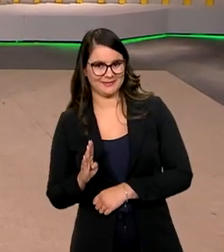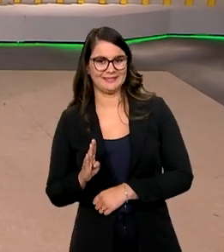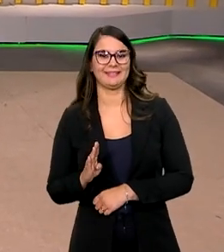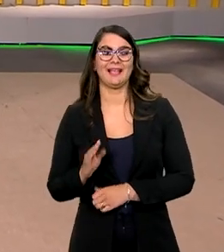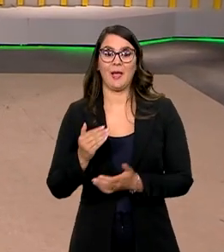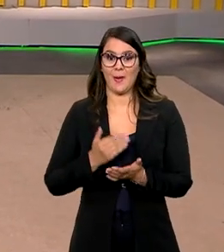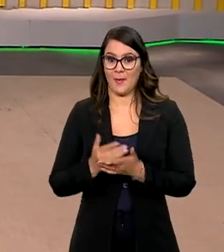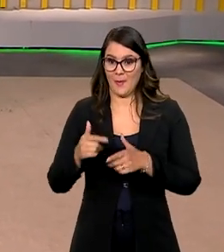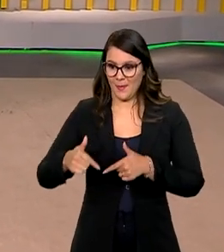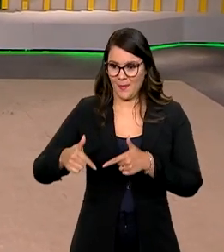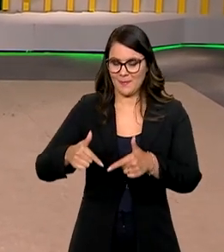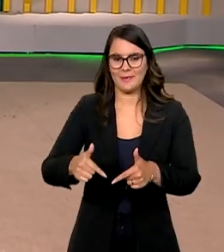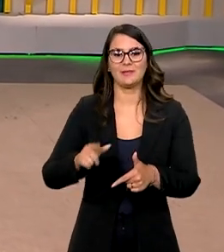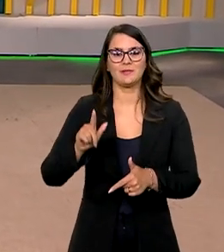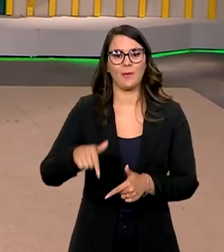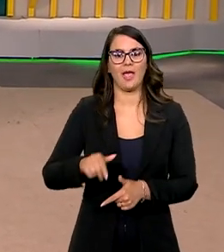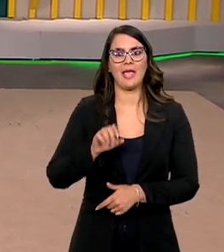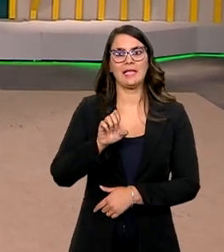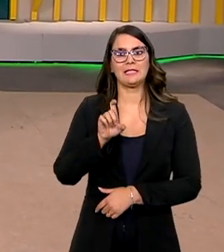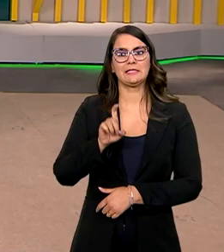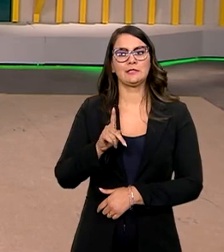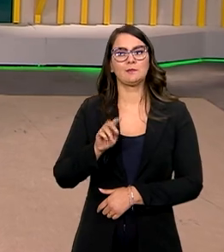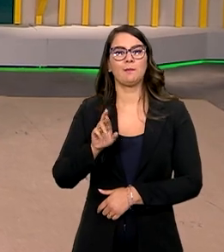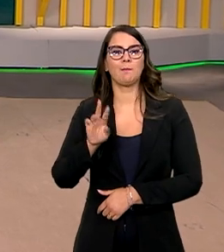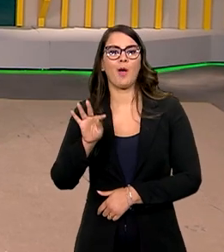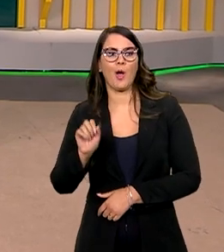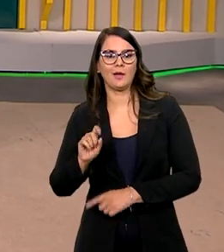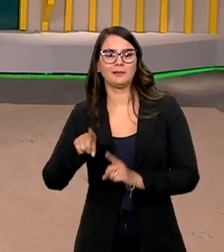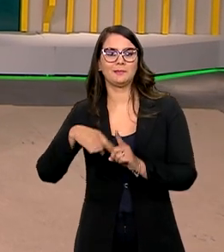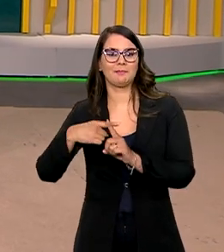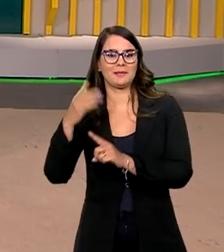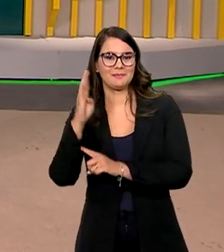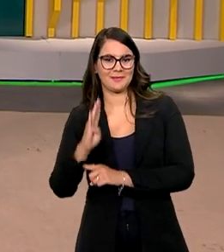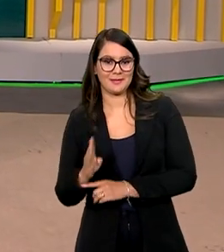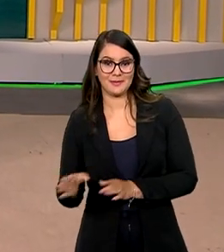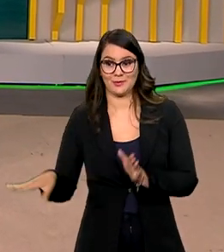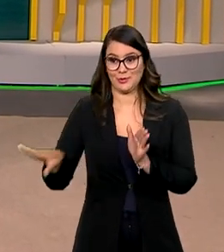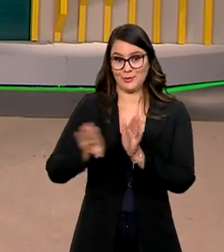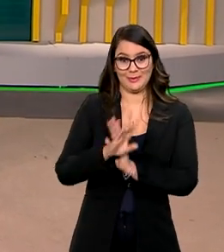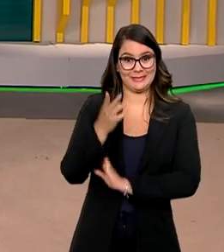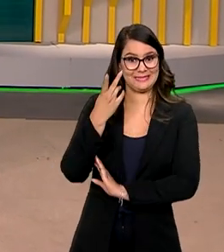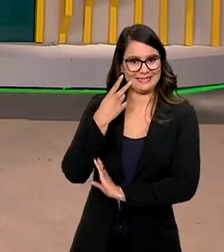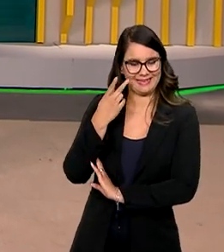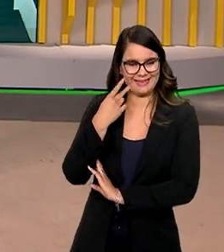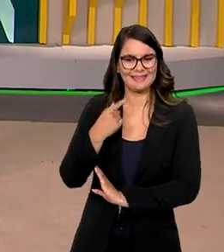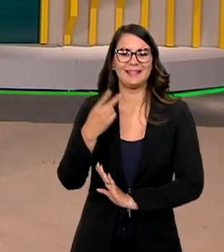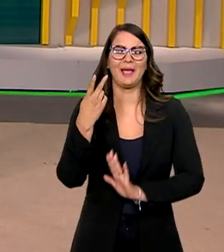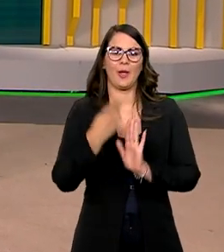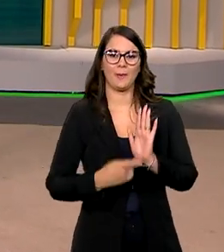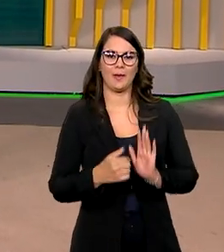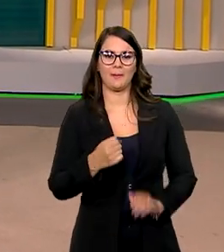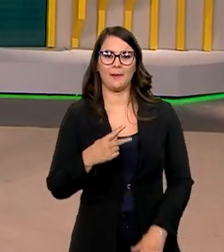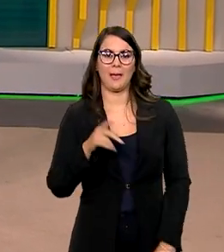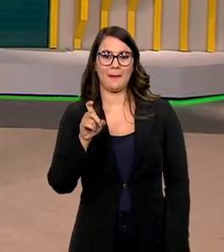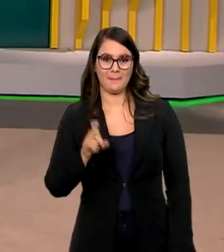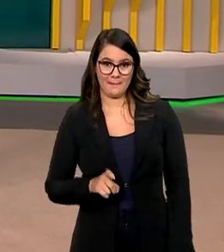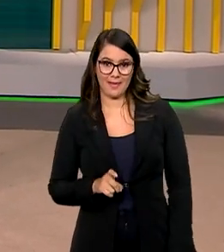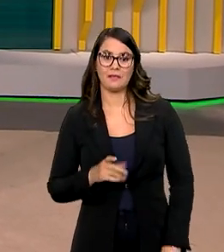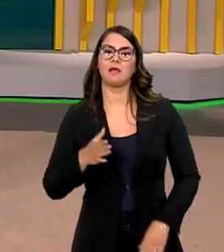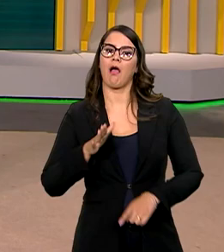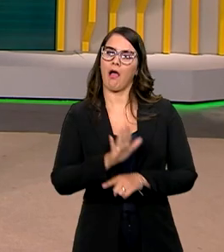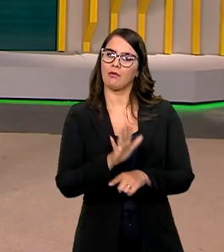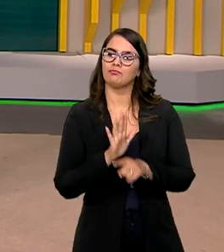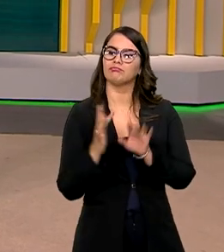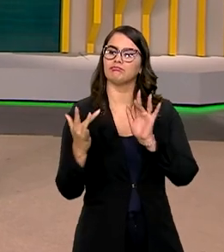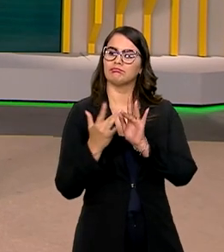iniciativas na área é o exporta Mais Brasil que chegou hoje ao Ceará é o programa da Apex Brasil facilita o contato